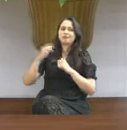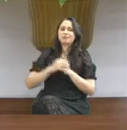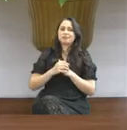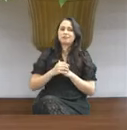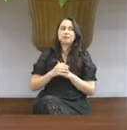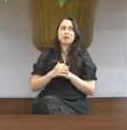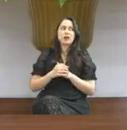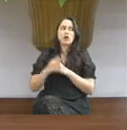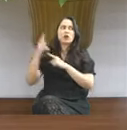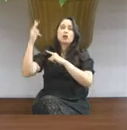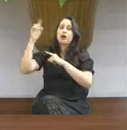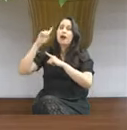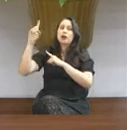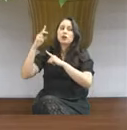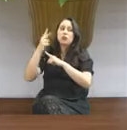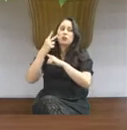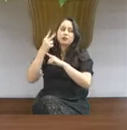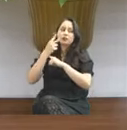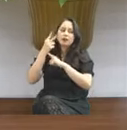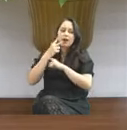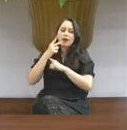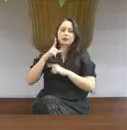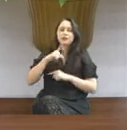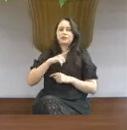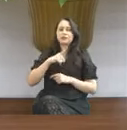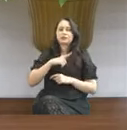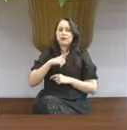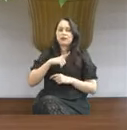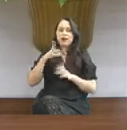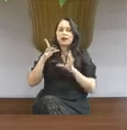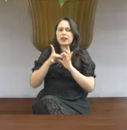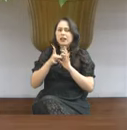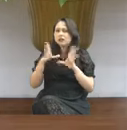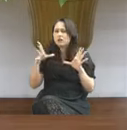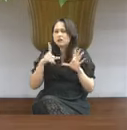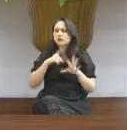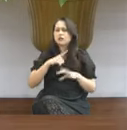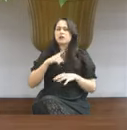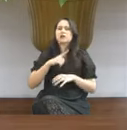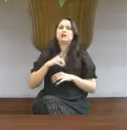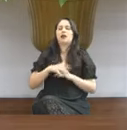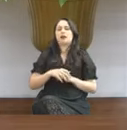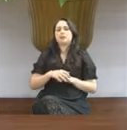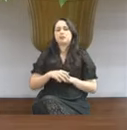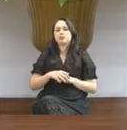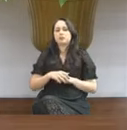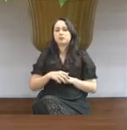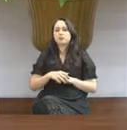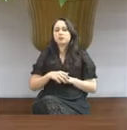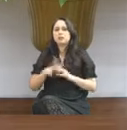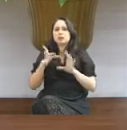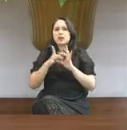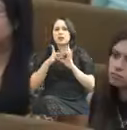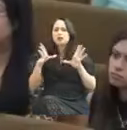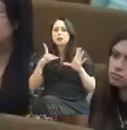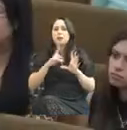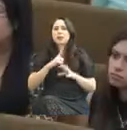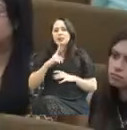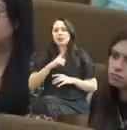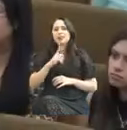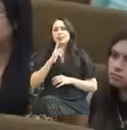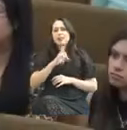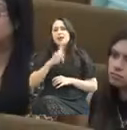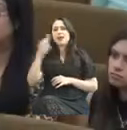você da glória, ricos do livramento. Mil cairão ao teu lado, 10 mil à tua direita, mas tu